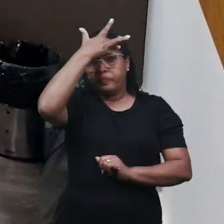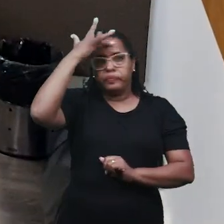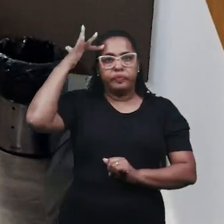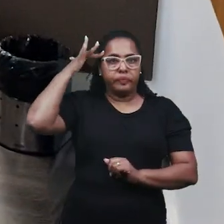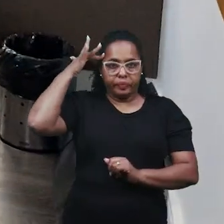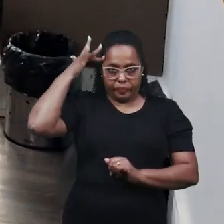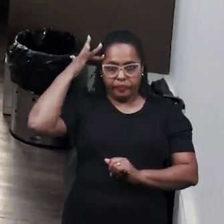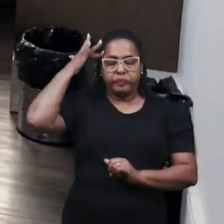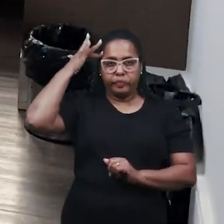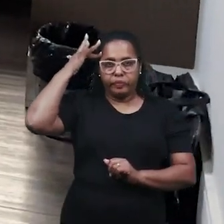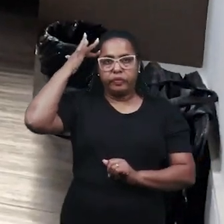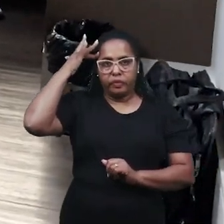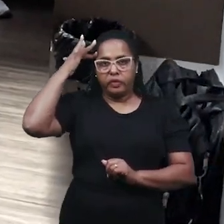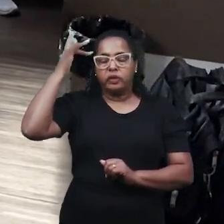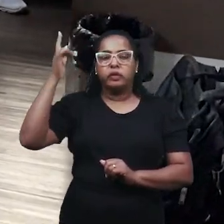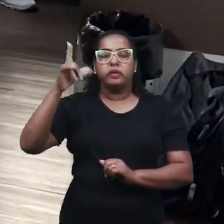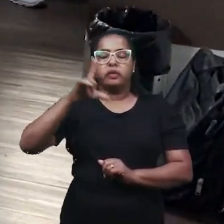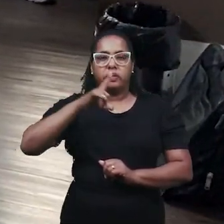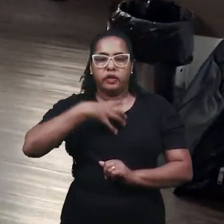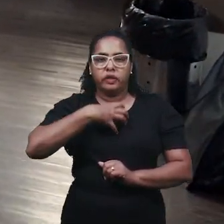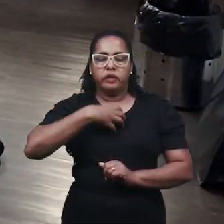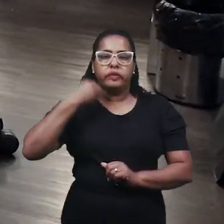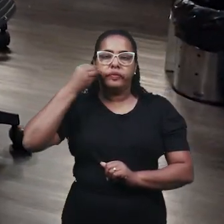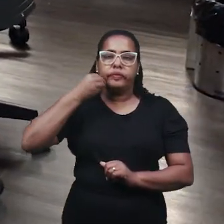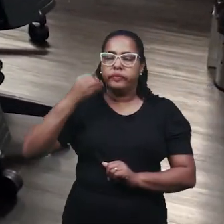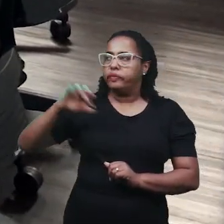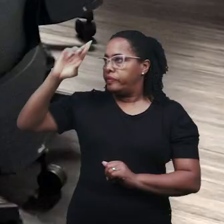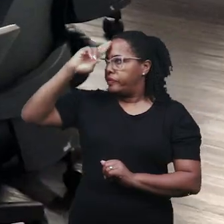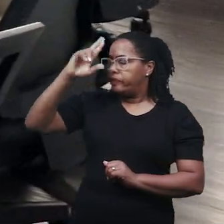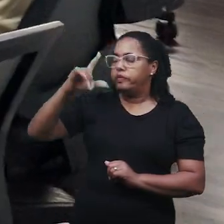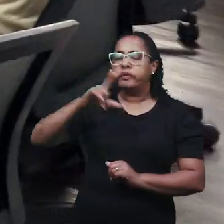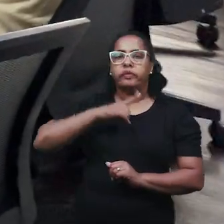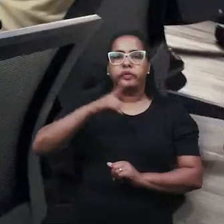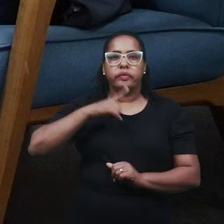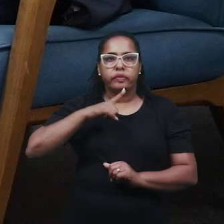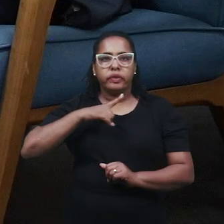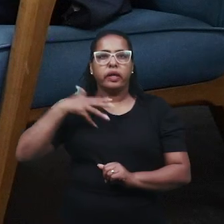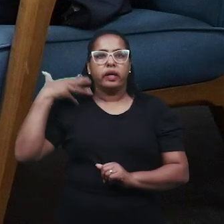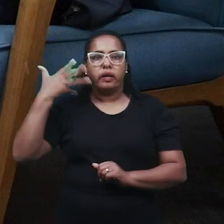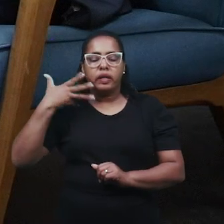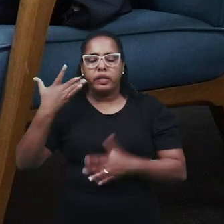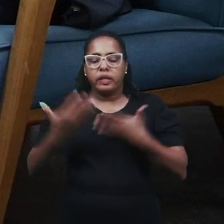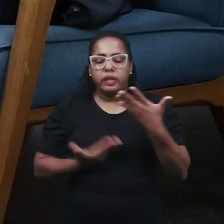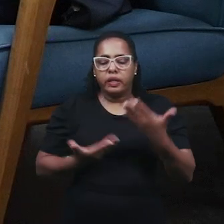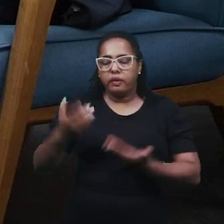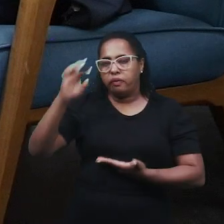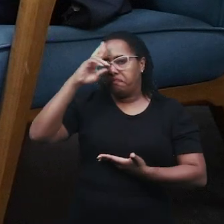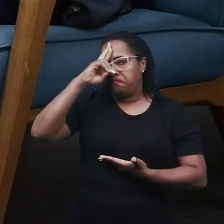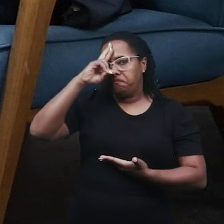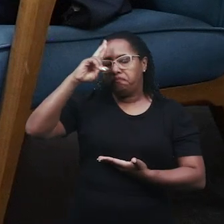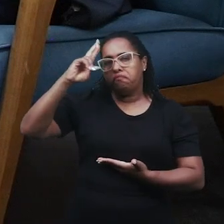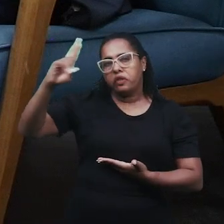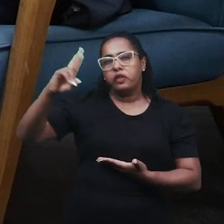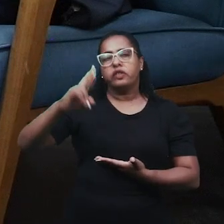que receberam algumas experiências com o Senhor, têm uma palavra, servindo ao Senhor